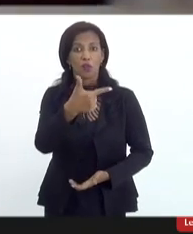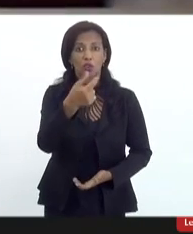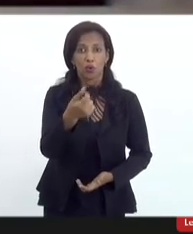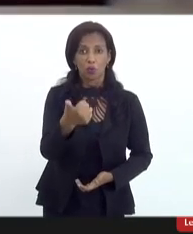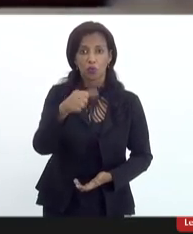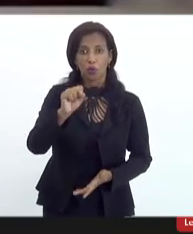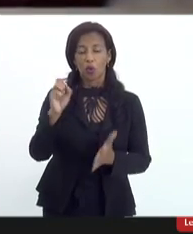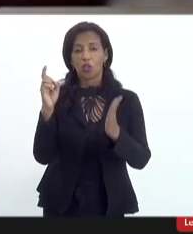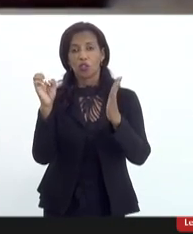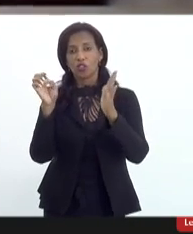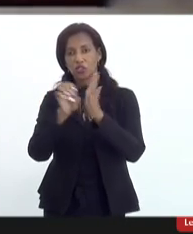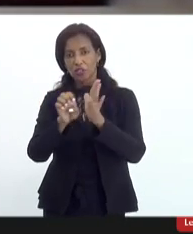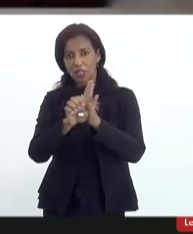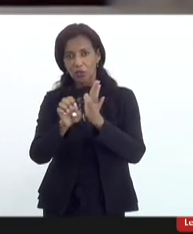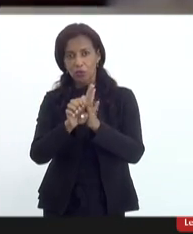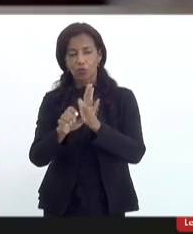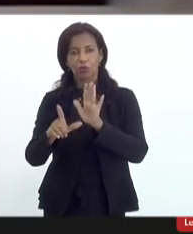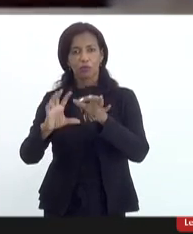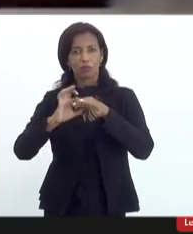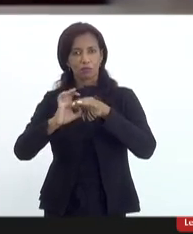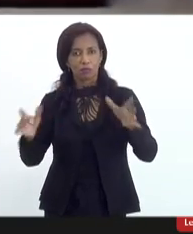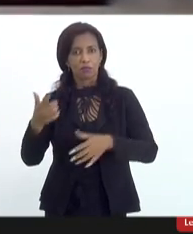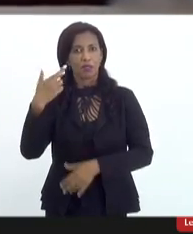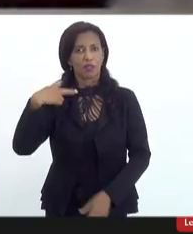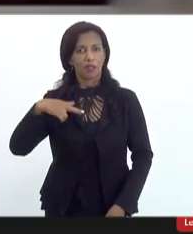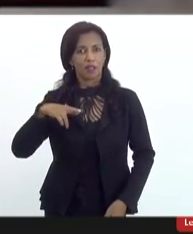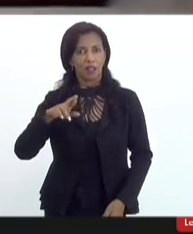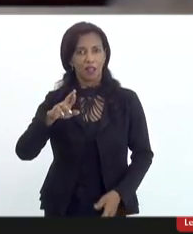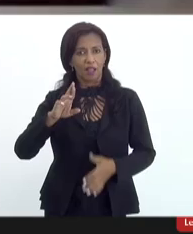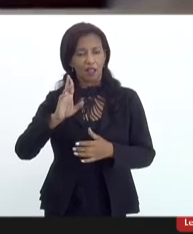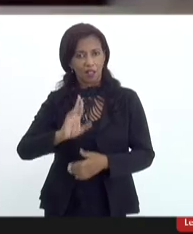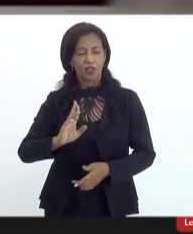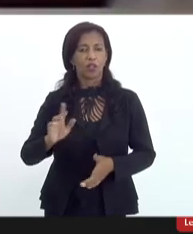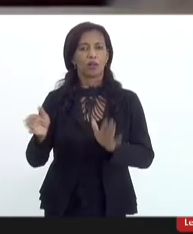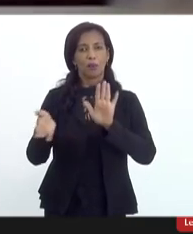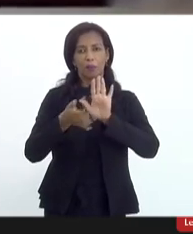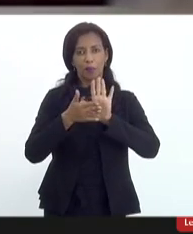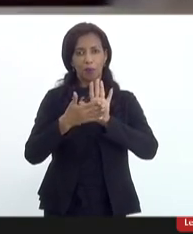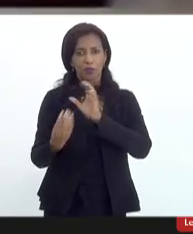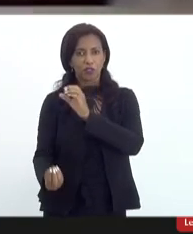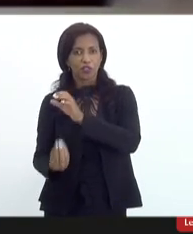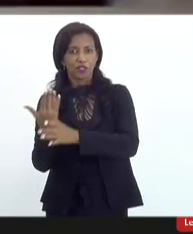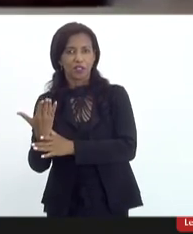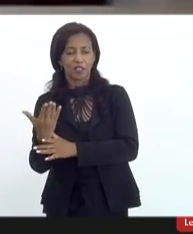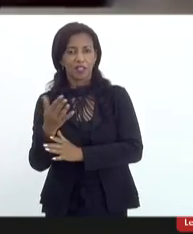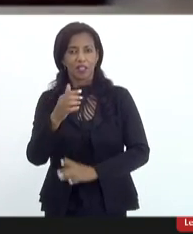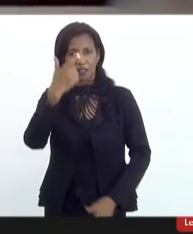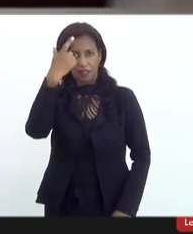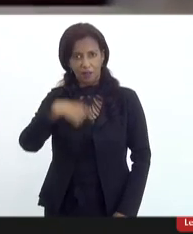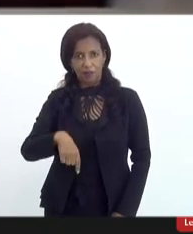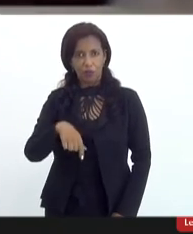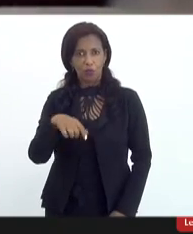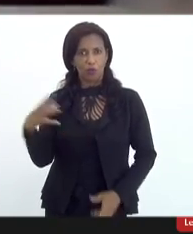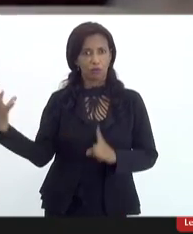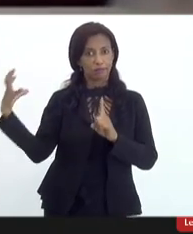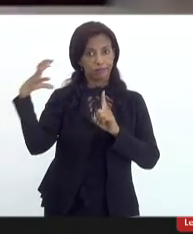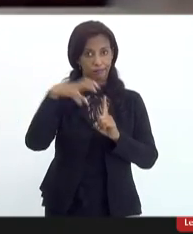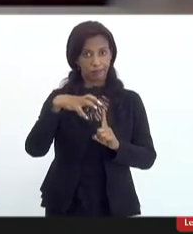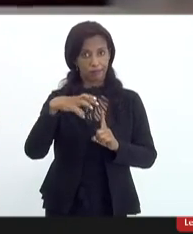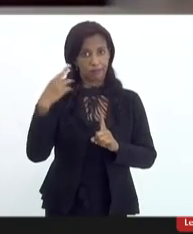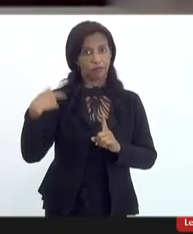18 o Estatuto da Liberdade Religiosa, foi em 18 a proposta de criação da figura do assédio